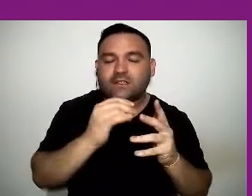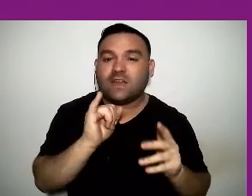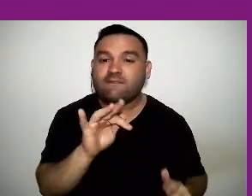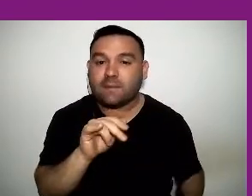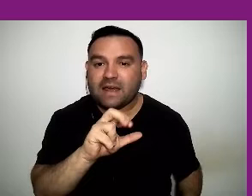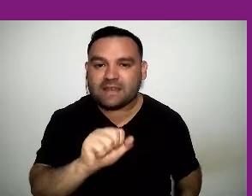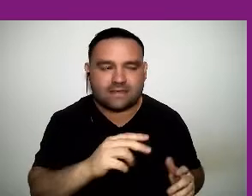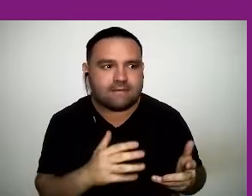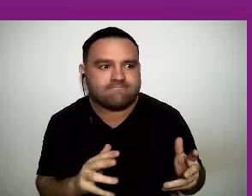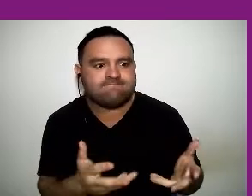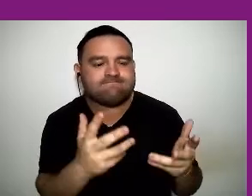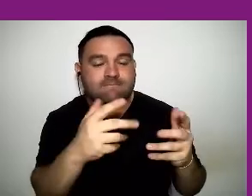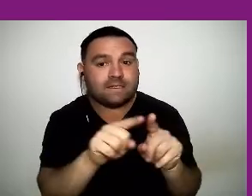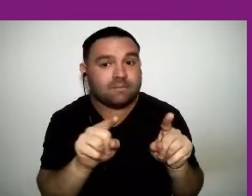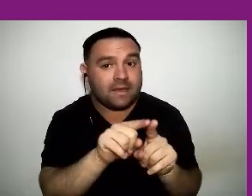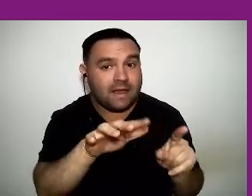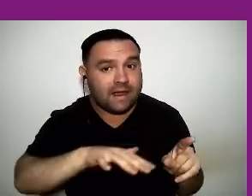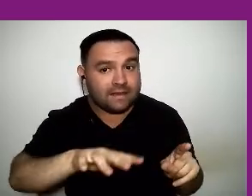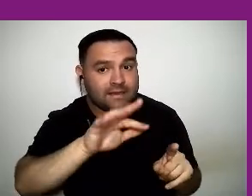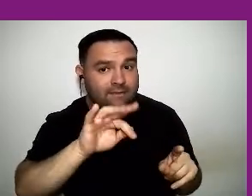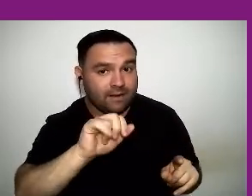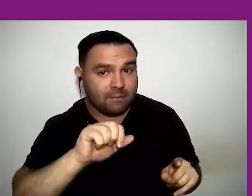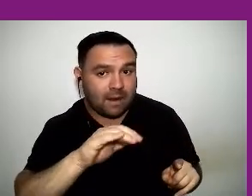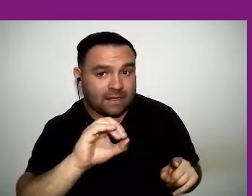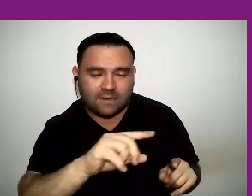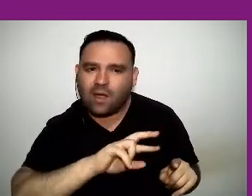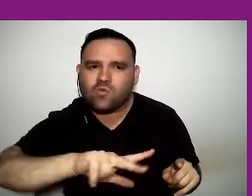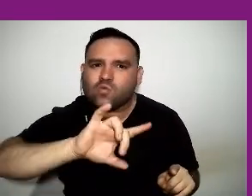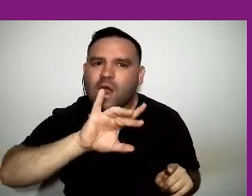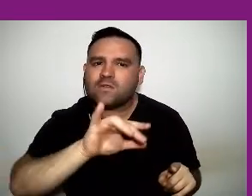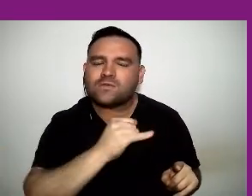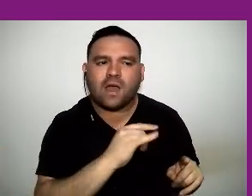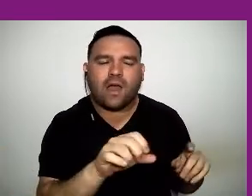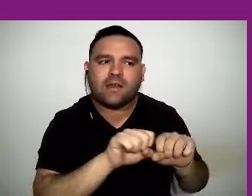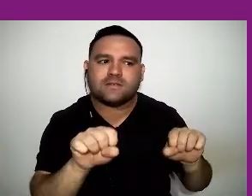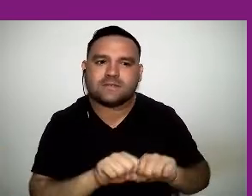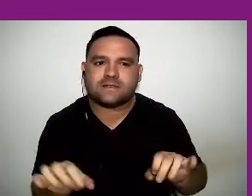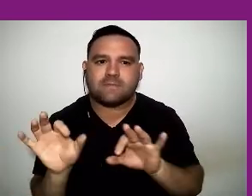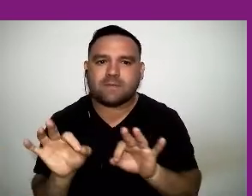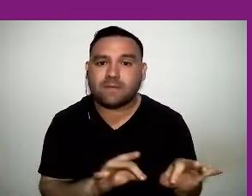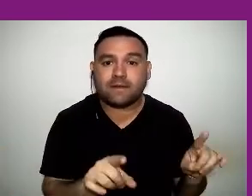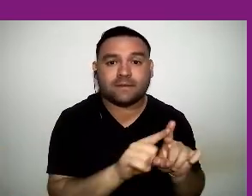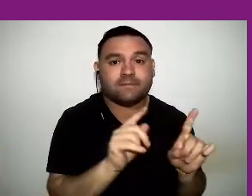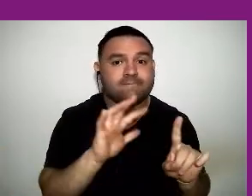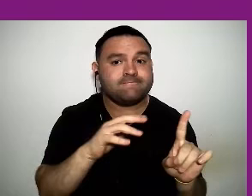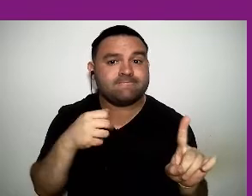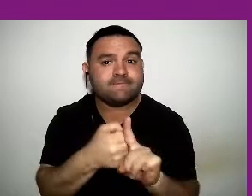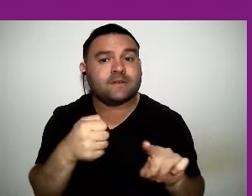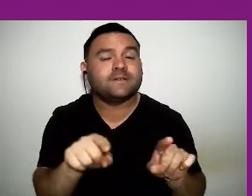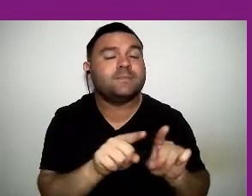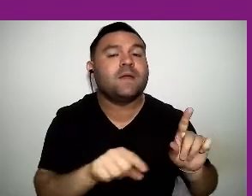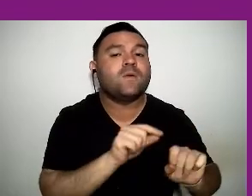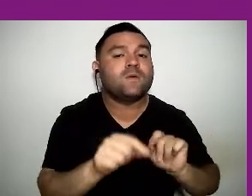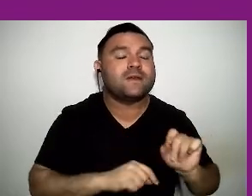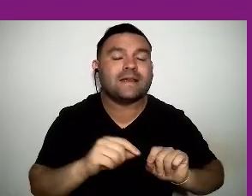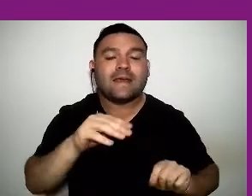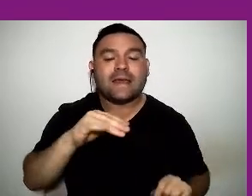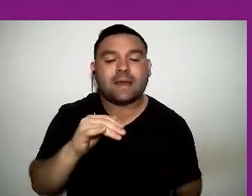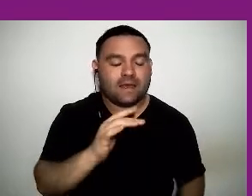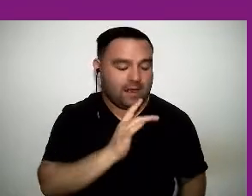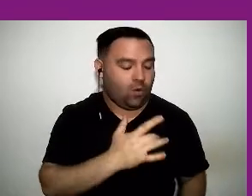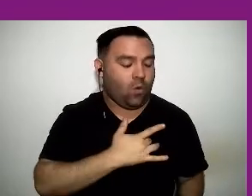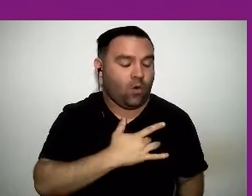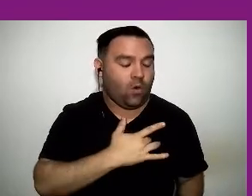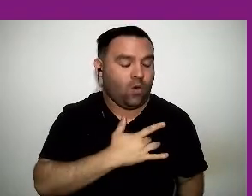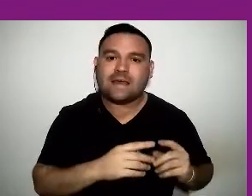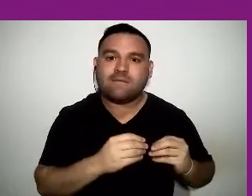inflamatórios, e esses mediadores inflamatórios, eles não eram só sistêmicos, eles também acarretavam um quadro de